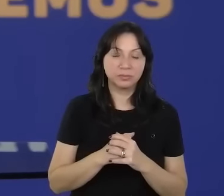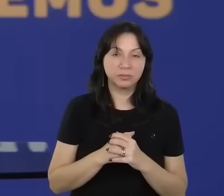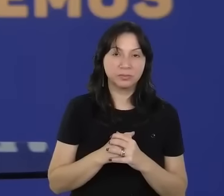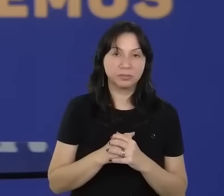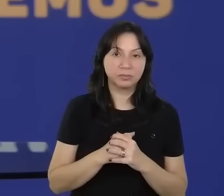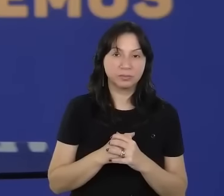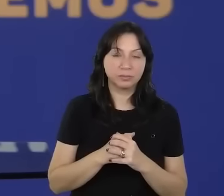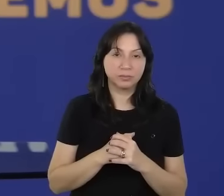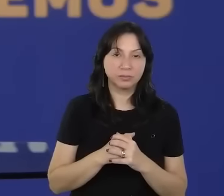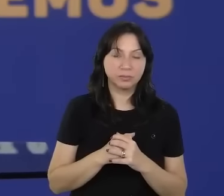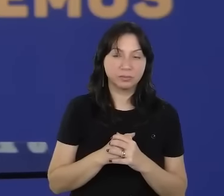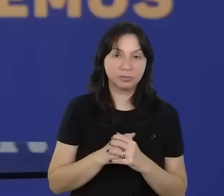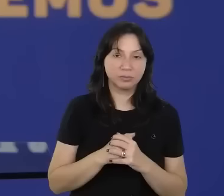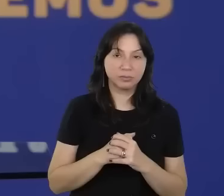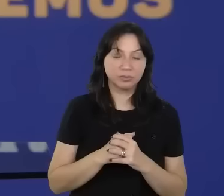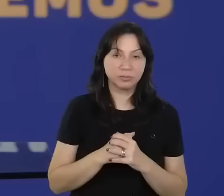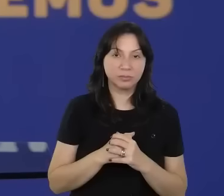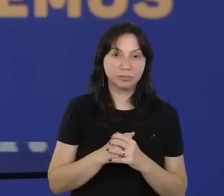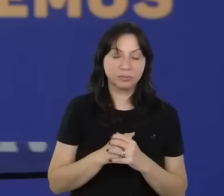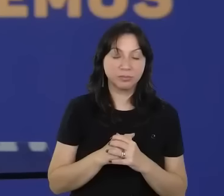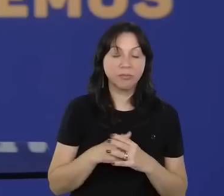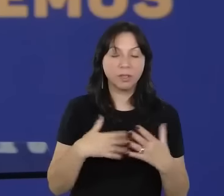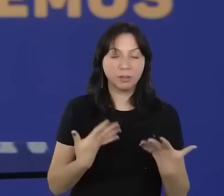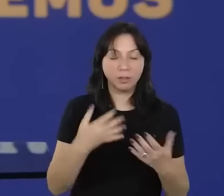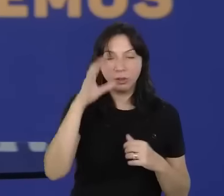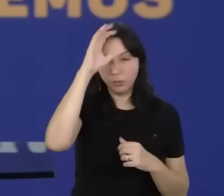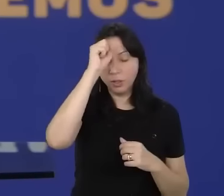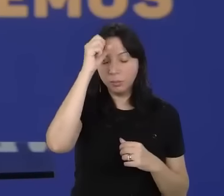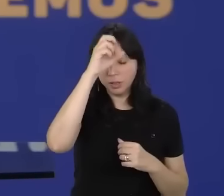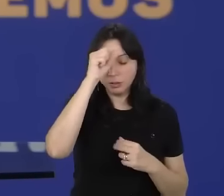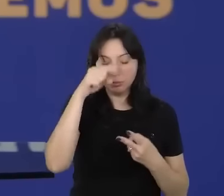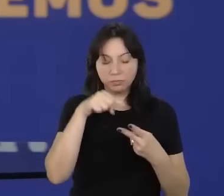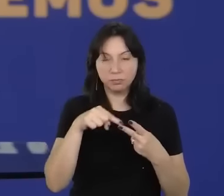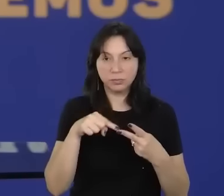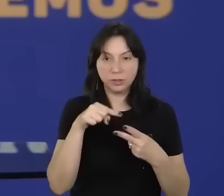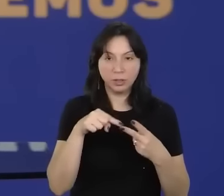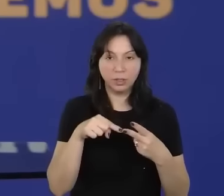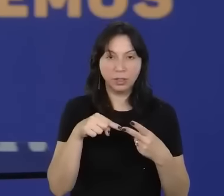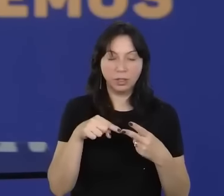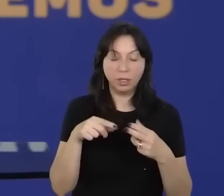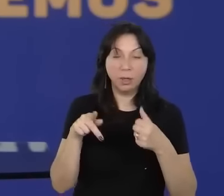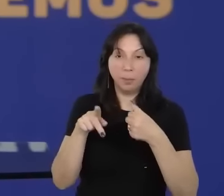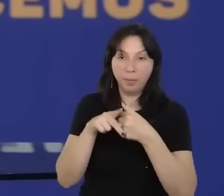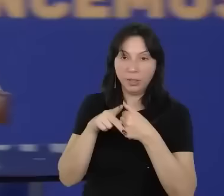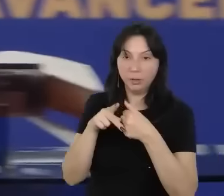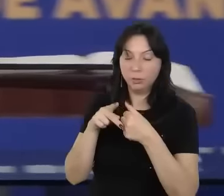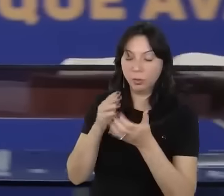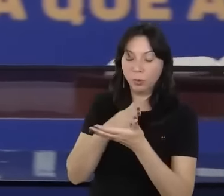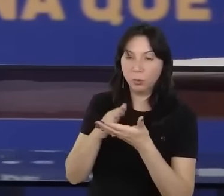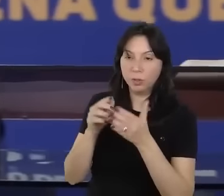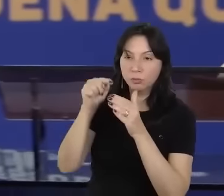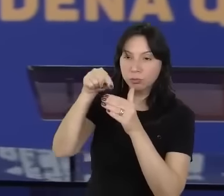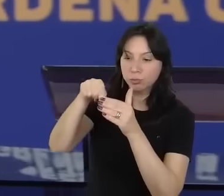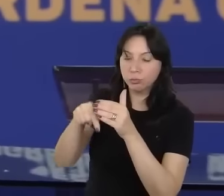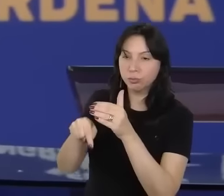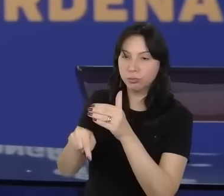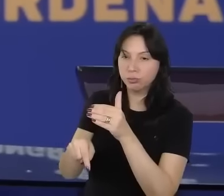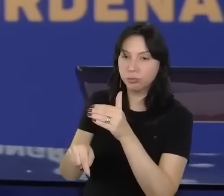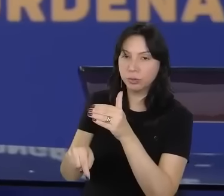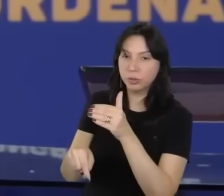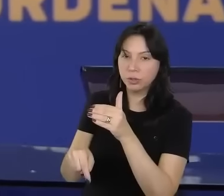então eu aprendo mais duas coisas aqui quando Pedro começa a afundar eu acho isso maravilhoso